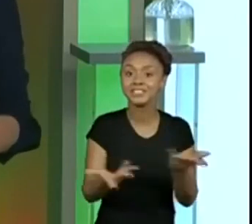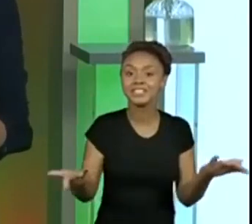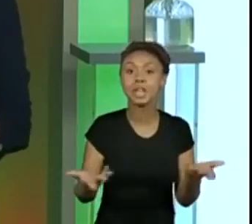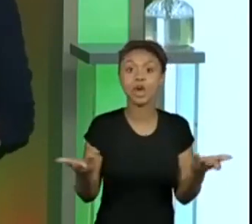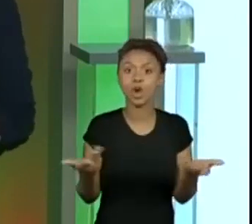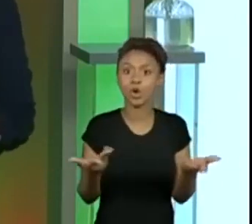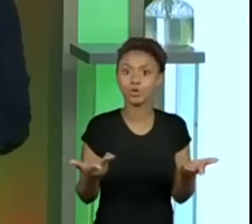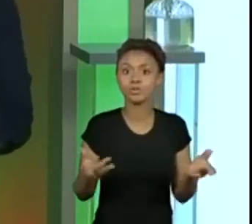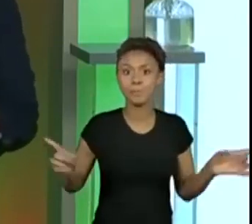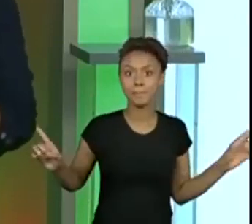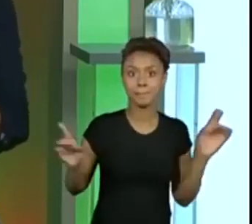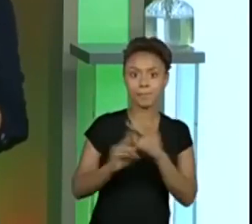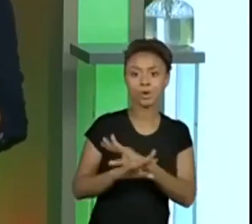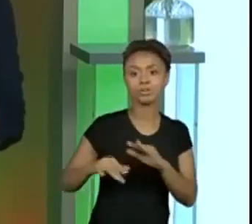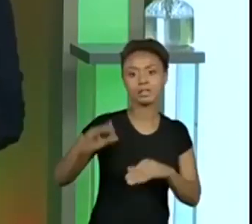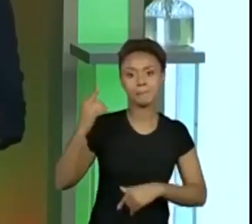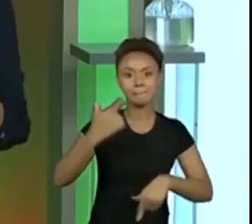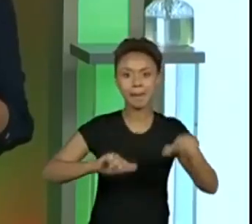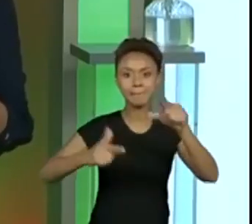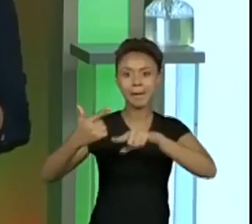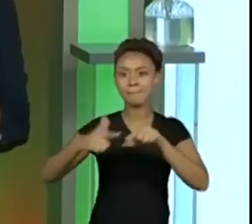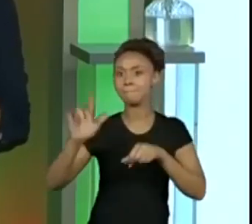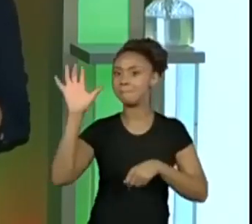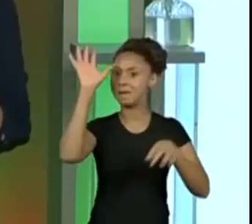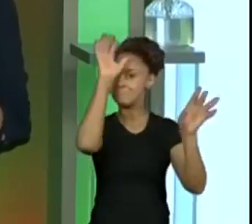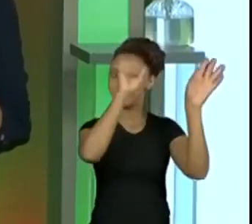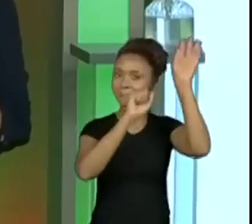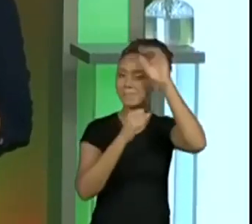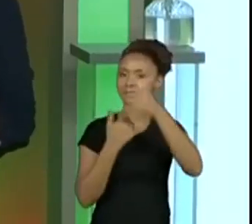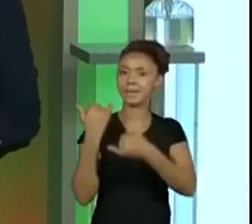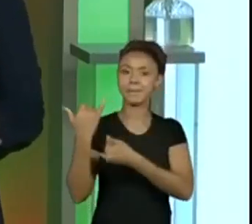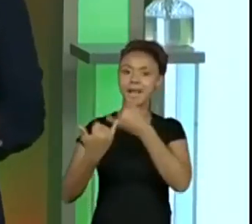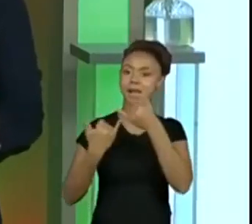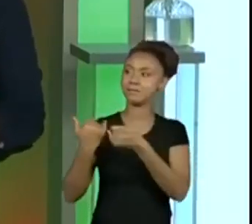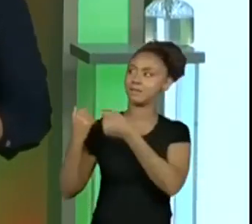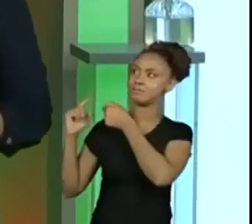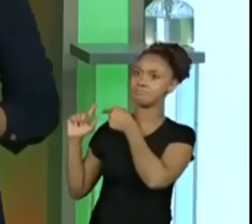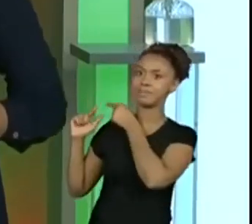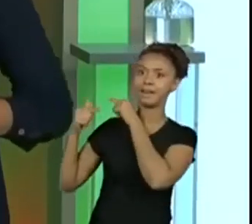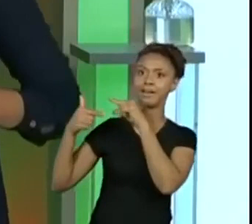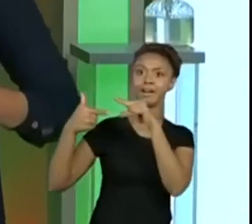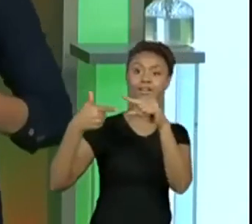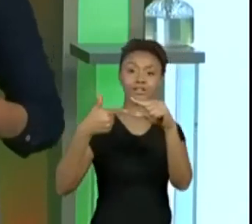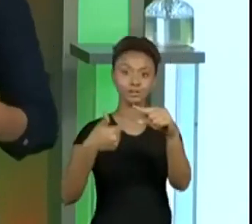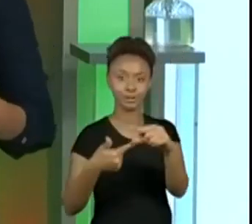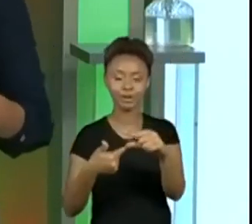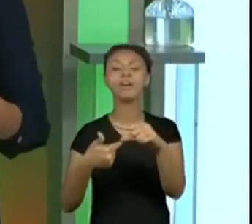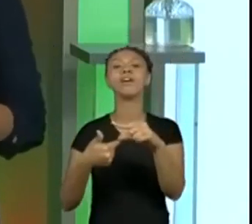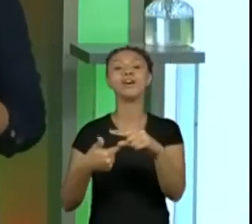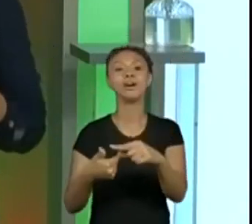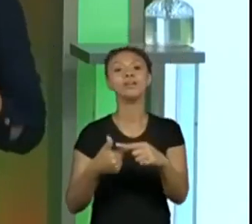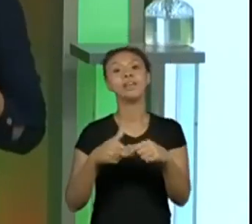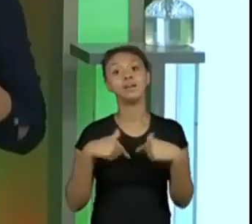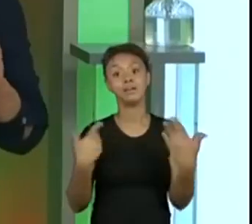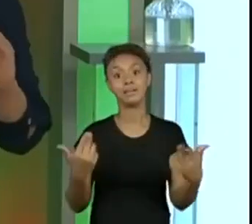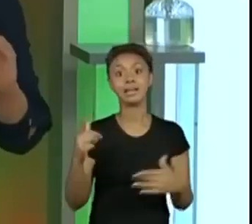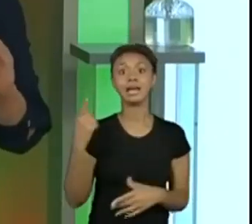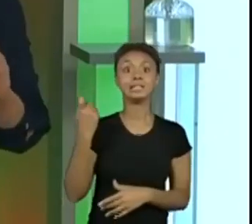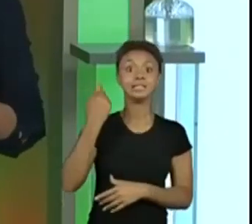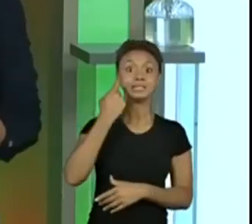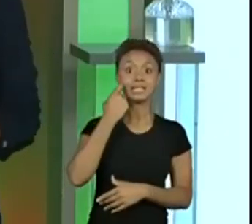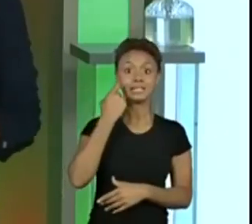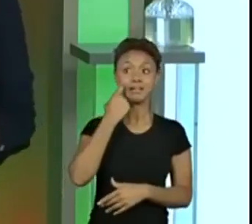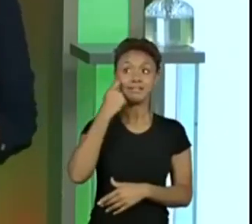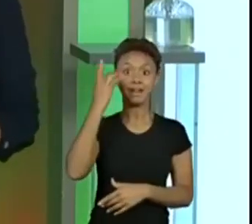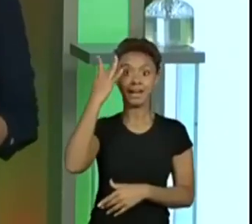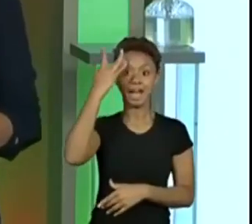essa sequência que vocês estão aprendendo várias brincadeiras populares para que a gente possa aí na sexta-feira fechar com chave